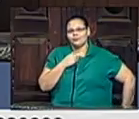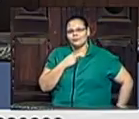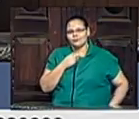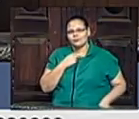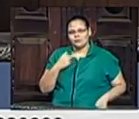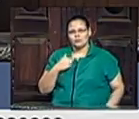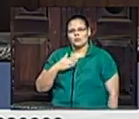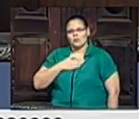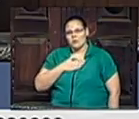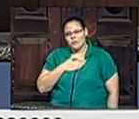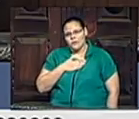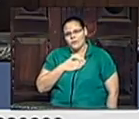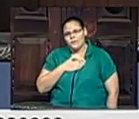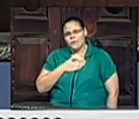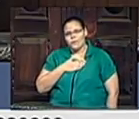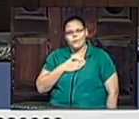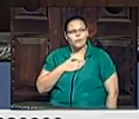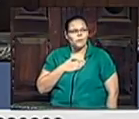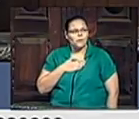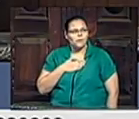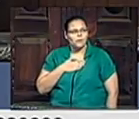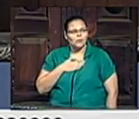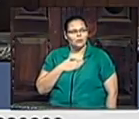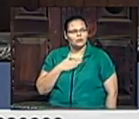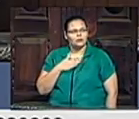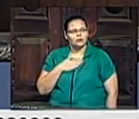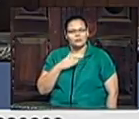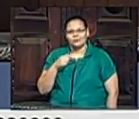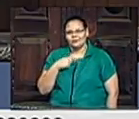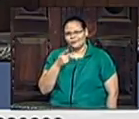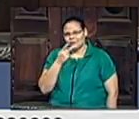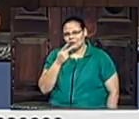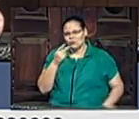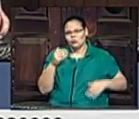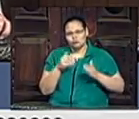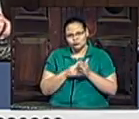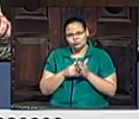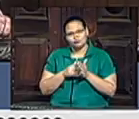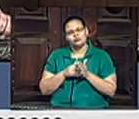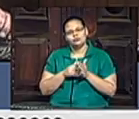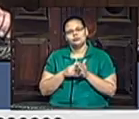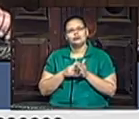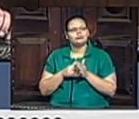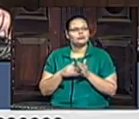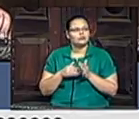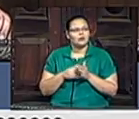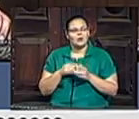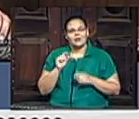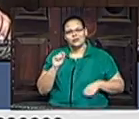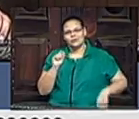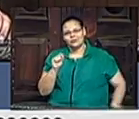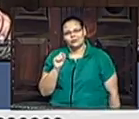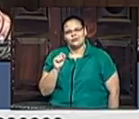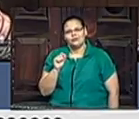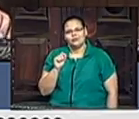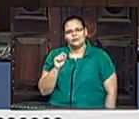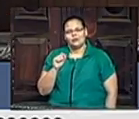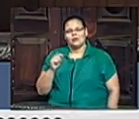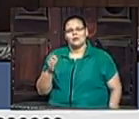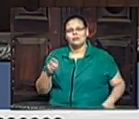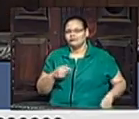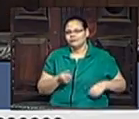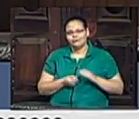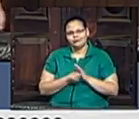Eu gostaria, a vantagem de falar por último, ou quase por último, é que escutamos